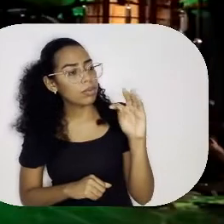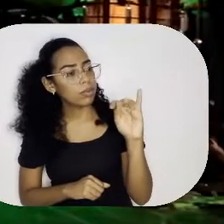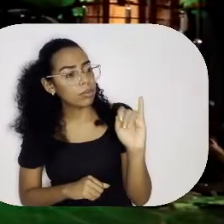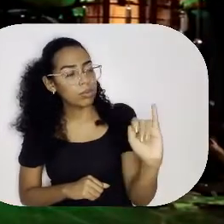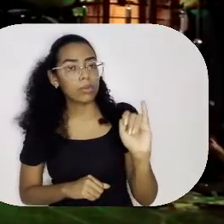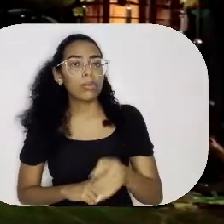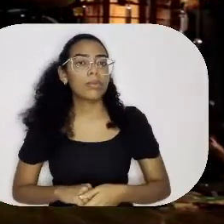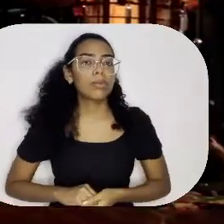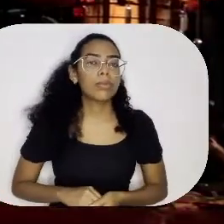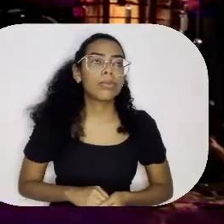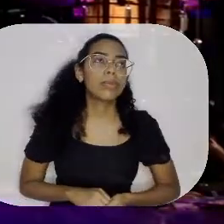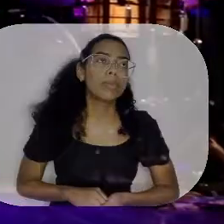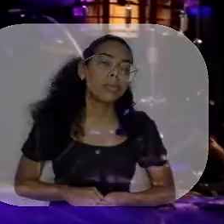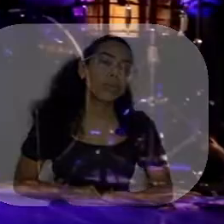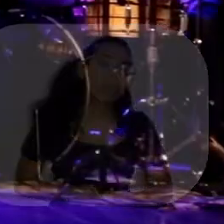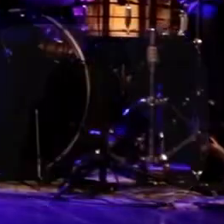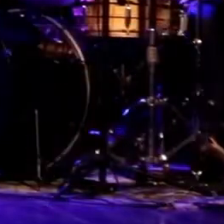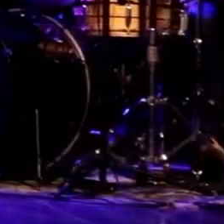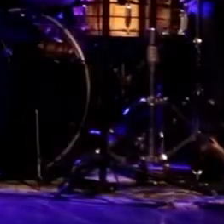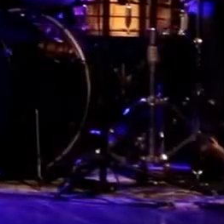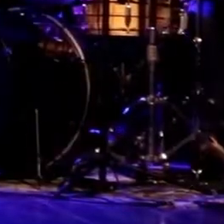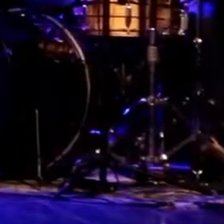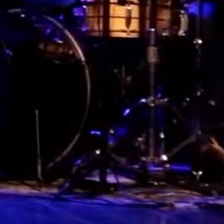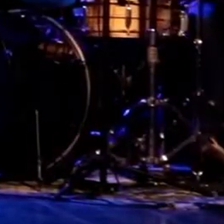ti, pacuti.